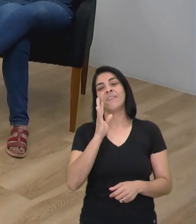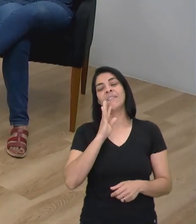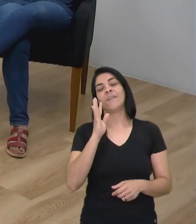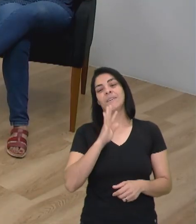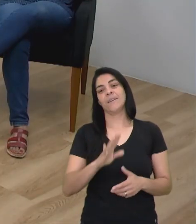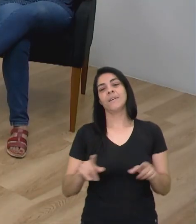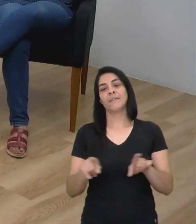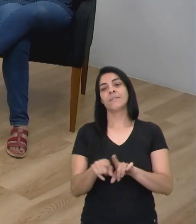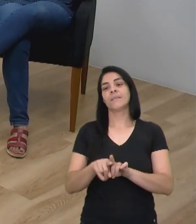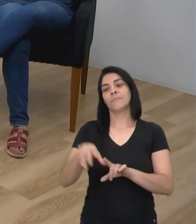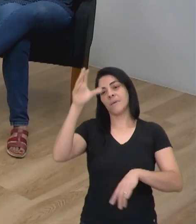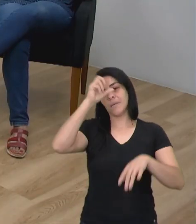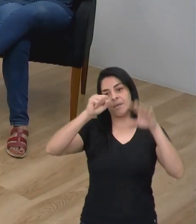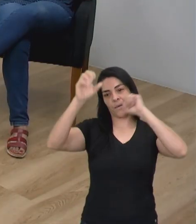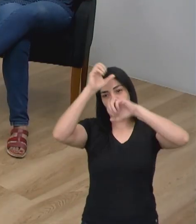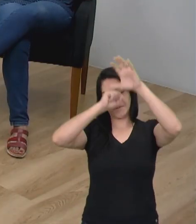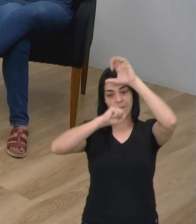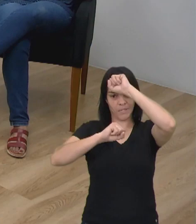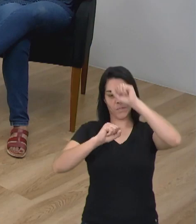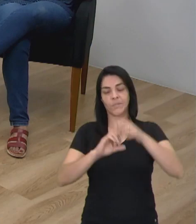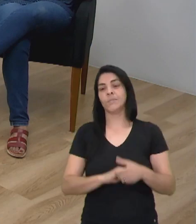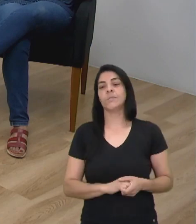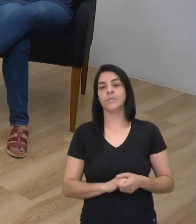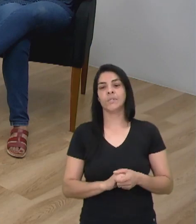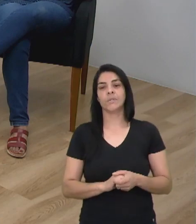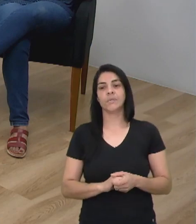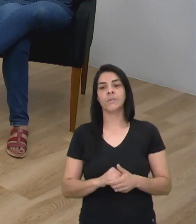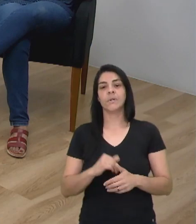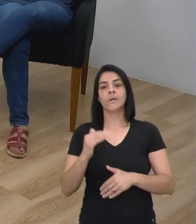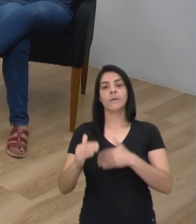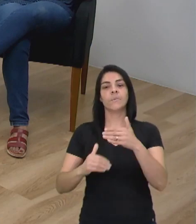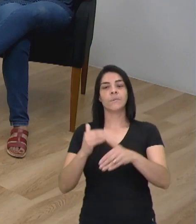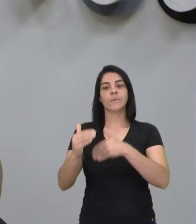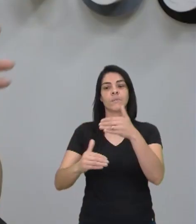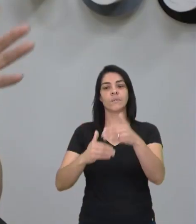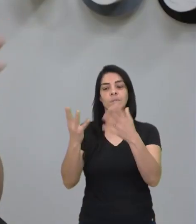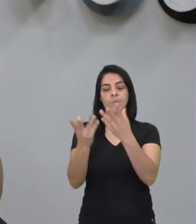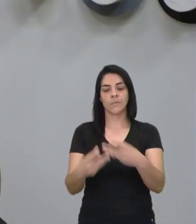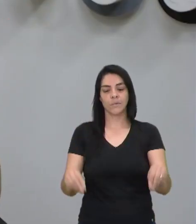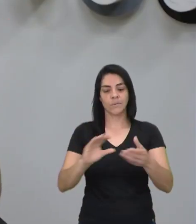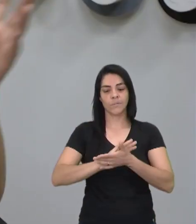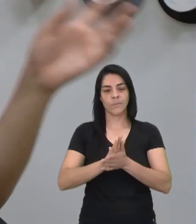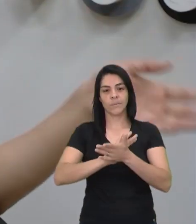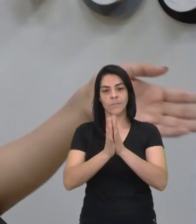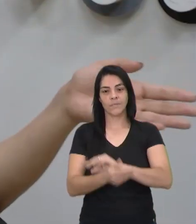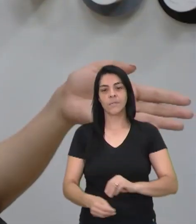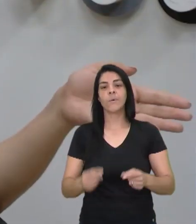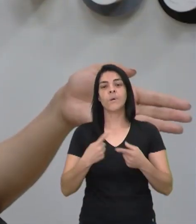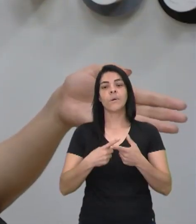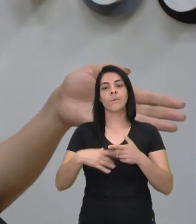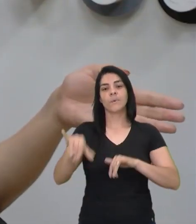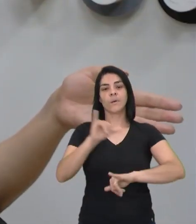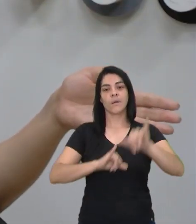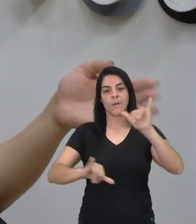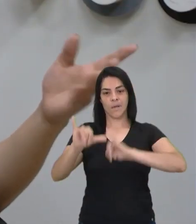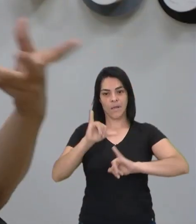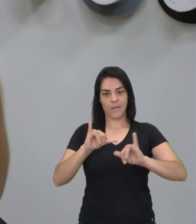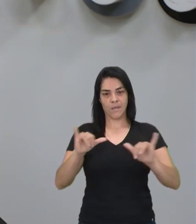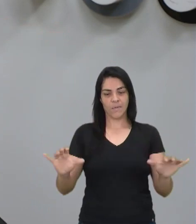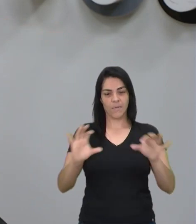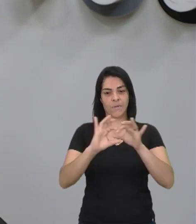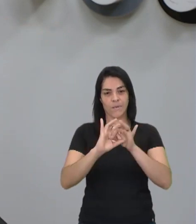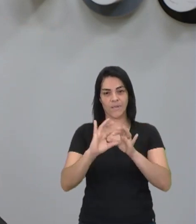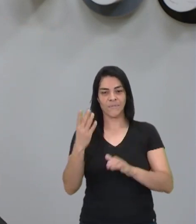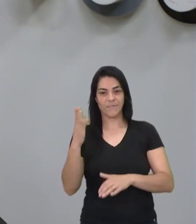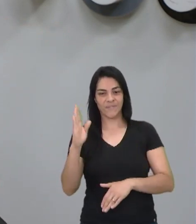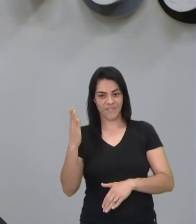também aprendi sobre eles também, né? Sobre o processo de decomposição, porque afinal de contas eu sou uma química com pé lá na biologia, né? Então a